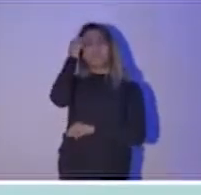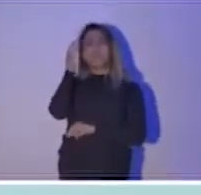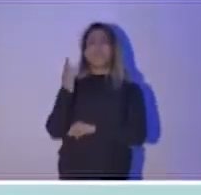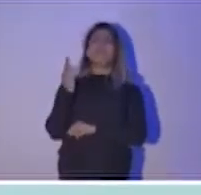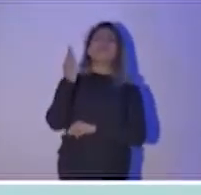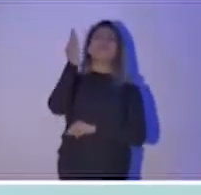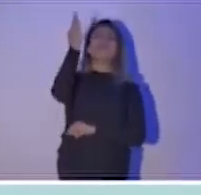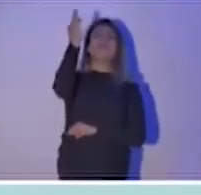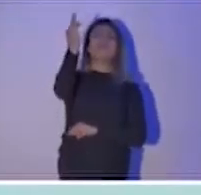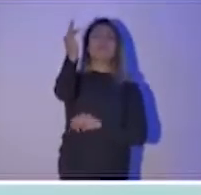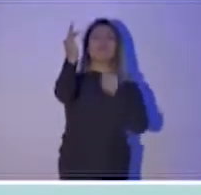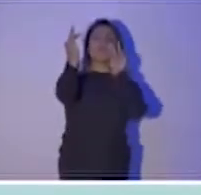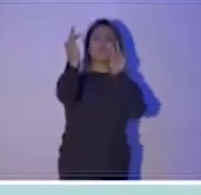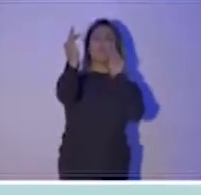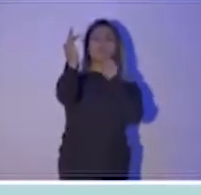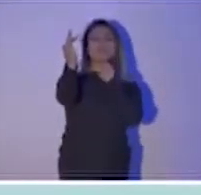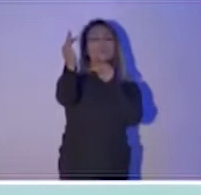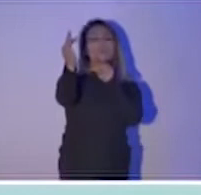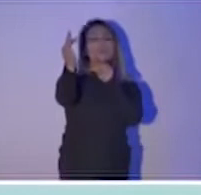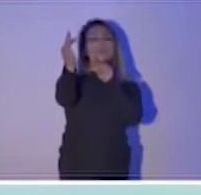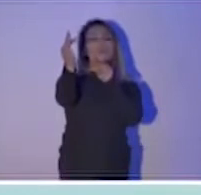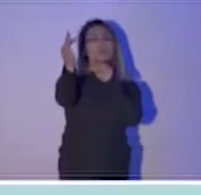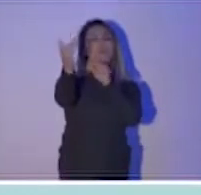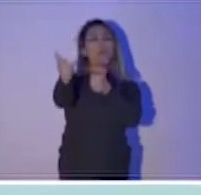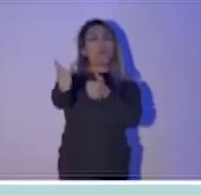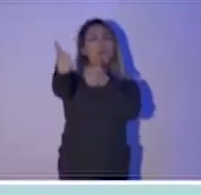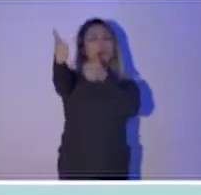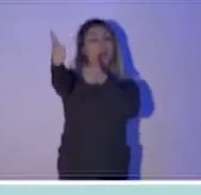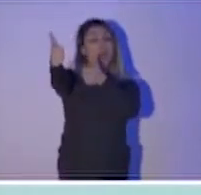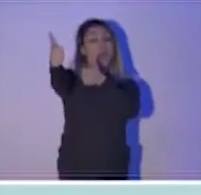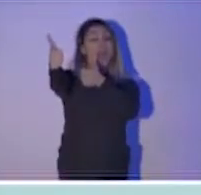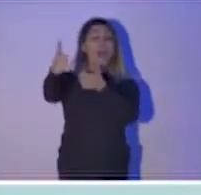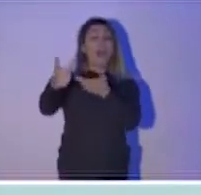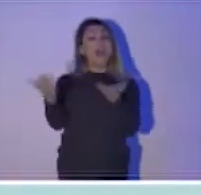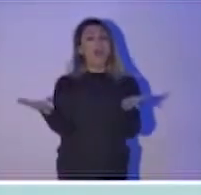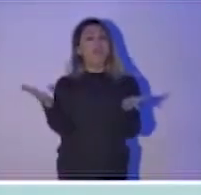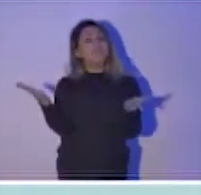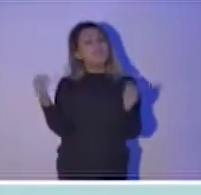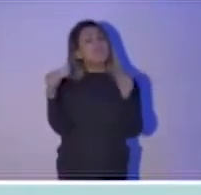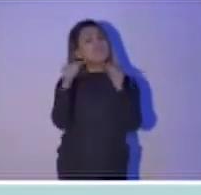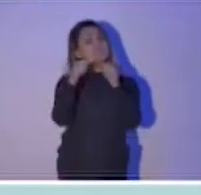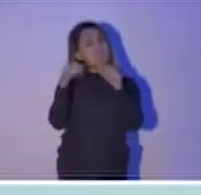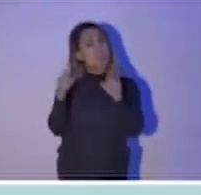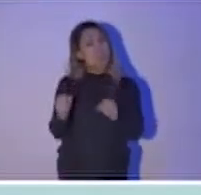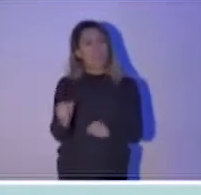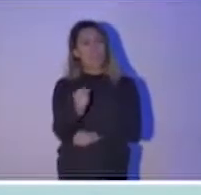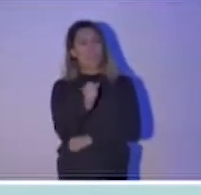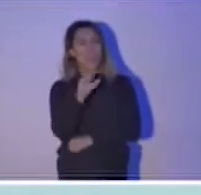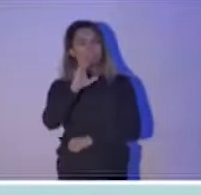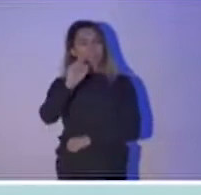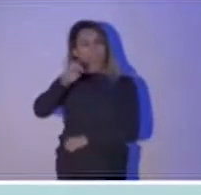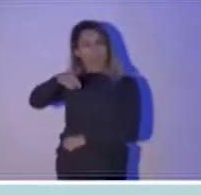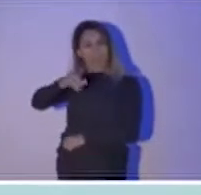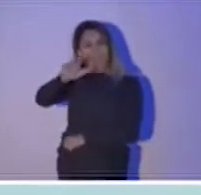Esse é o poder. Então, nós precisamos... E a Camila, ela me faz essa pergunta porque ela me provoca, que ela sabe que